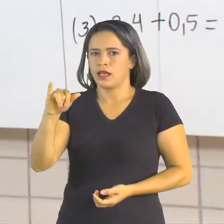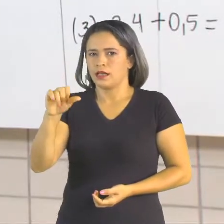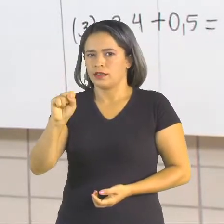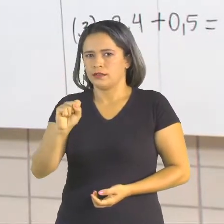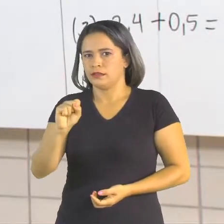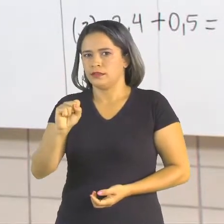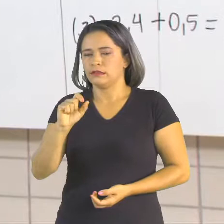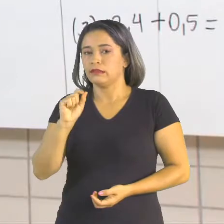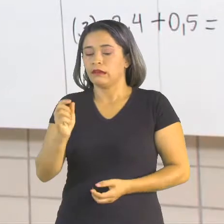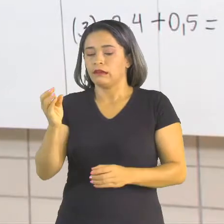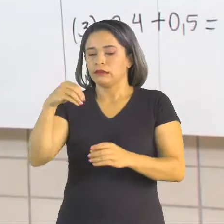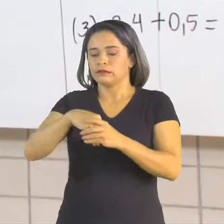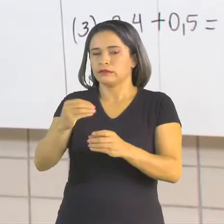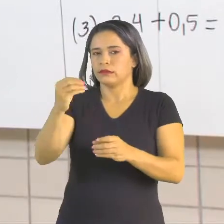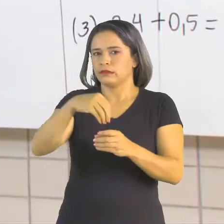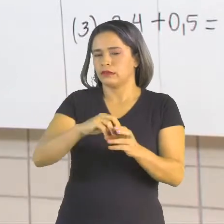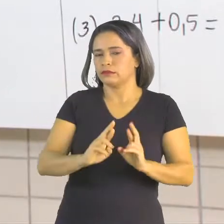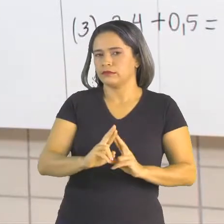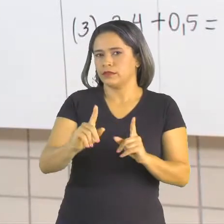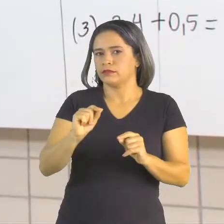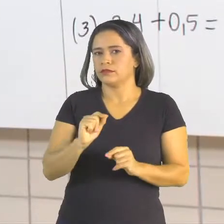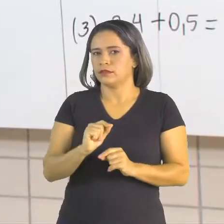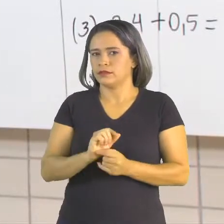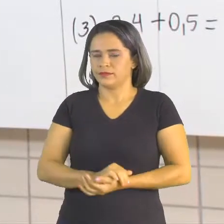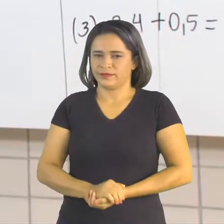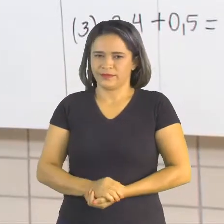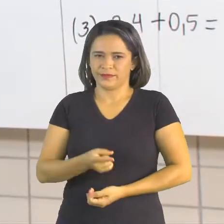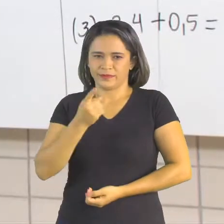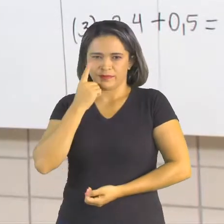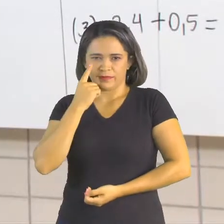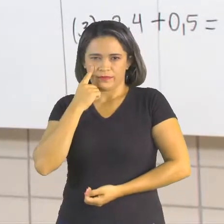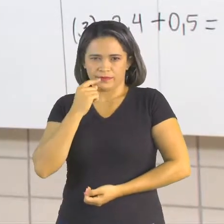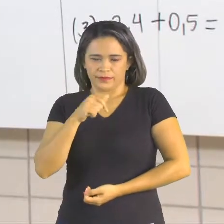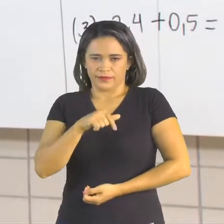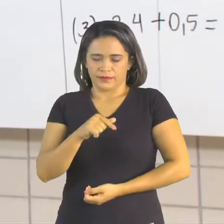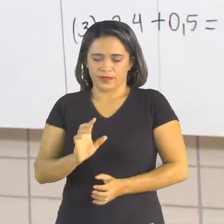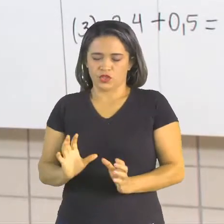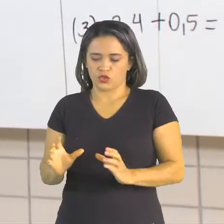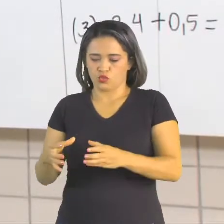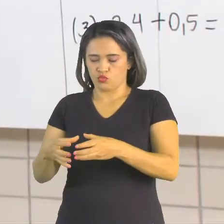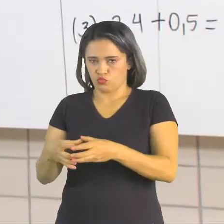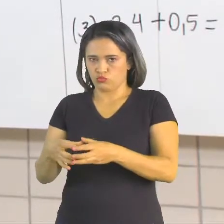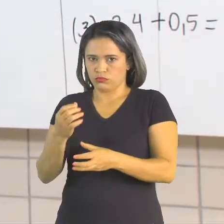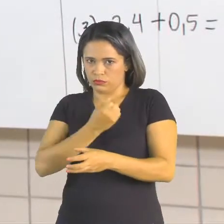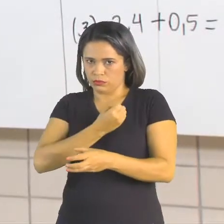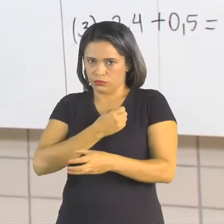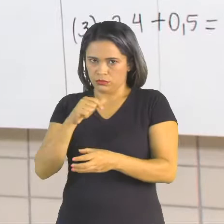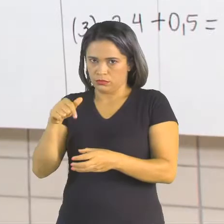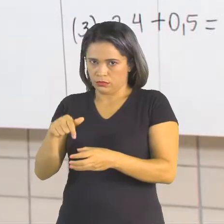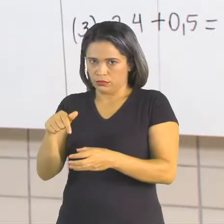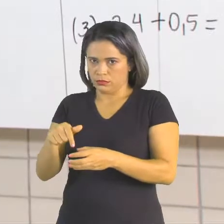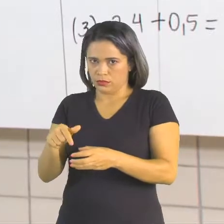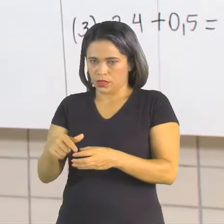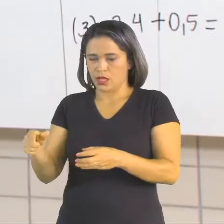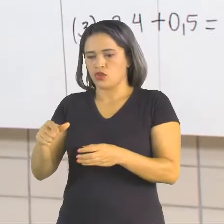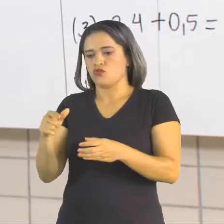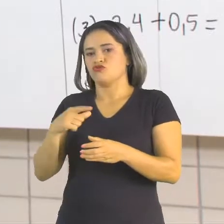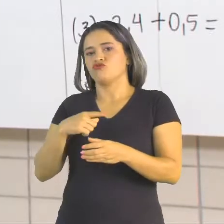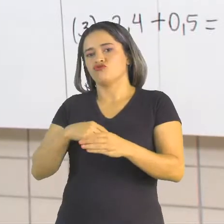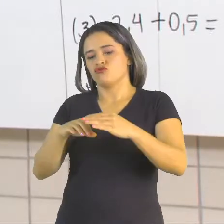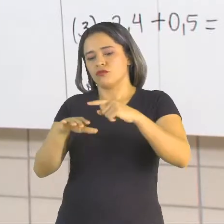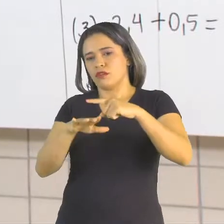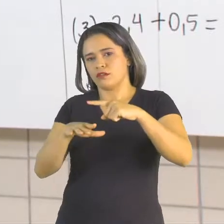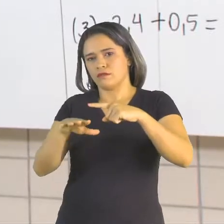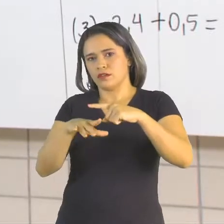números racionais? O que tinha diferente? A gente viu que o conjunto dos números racionais continham as frações e os